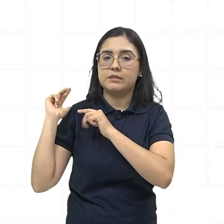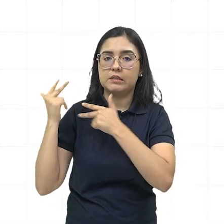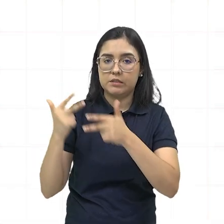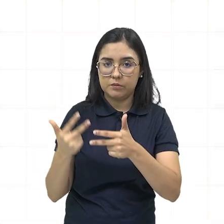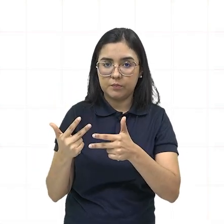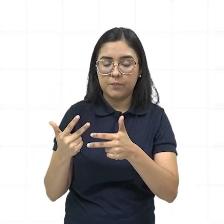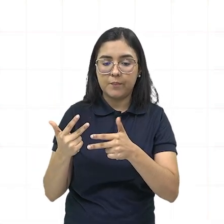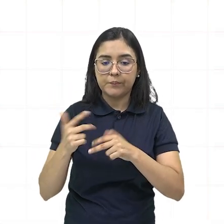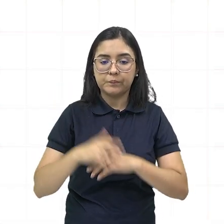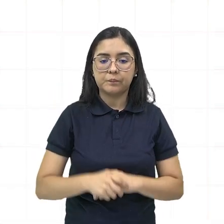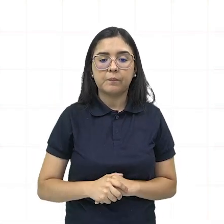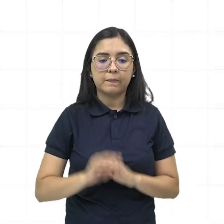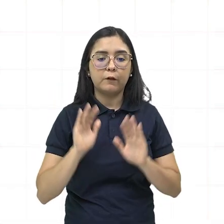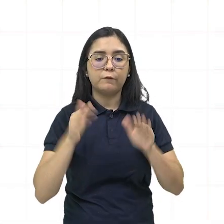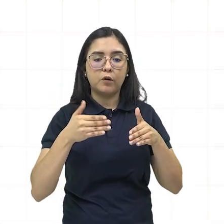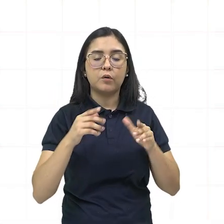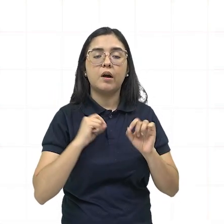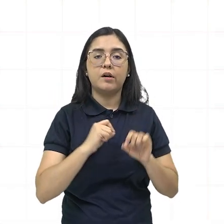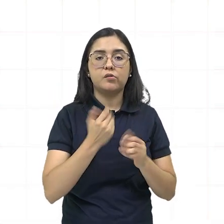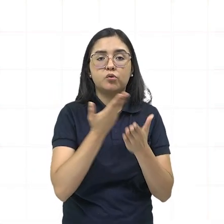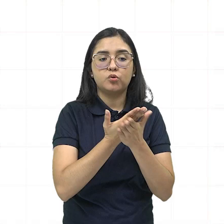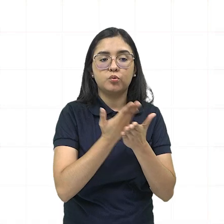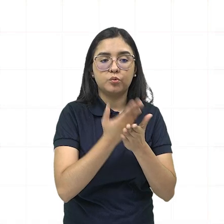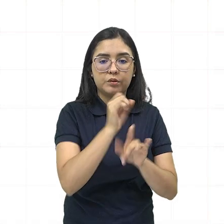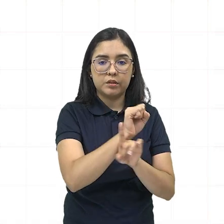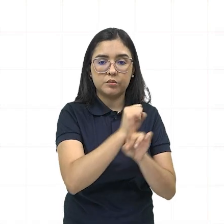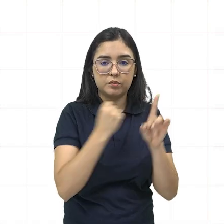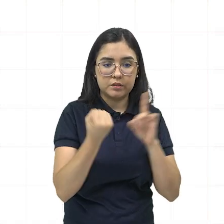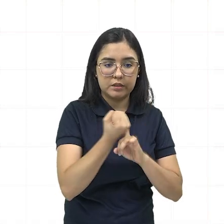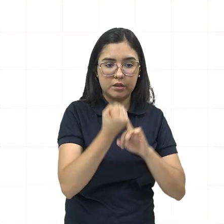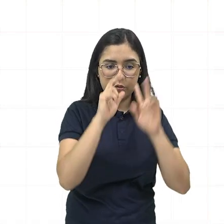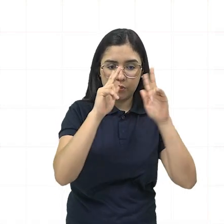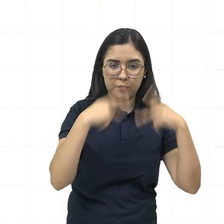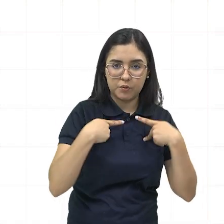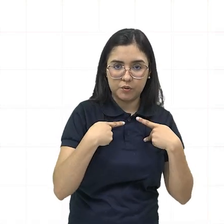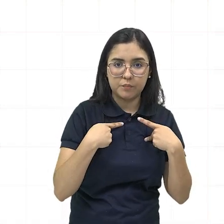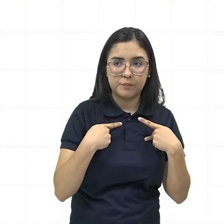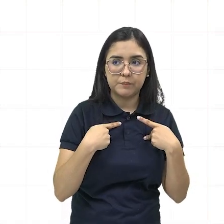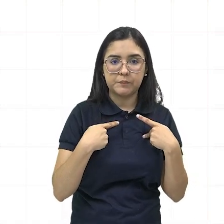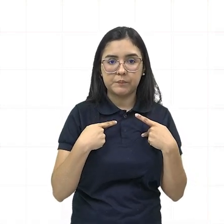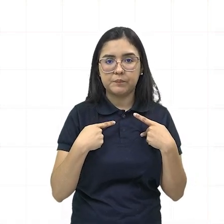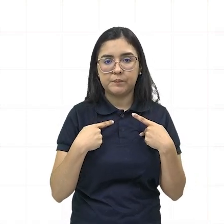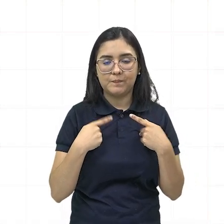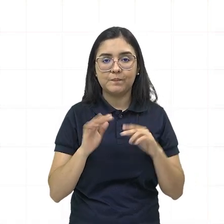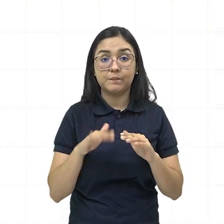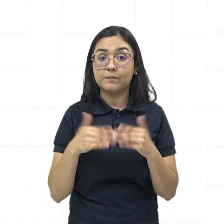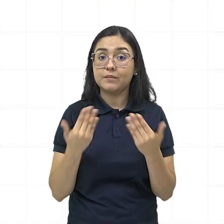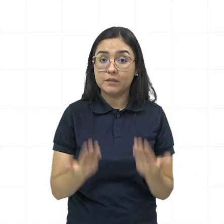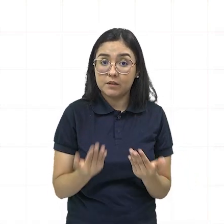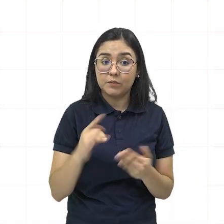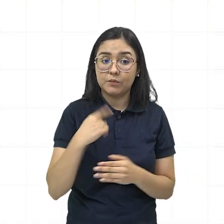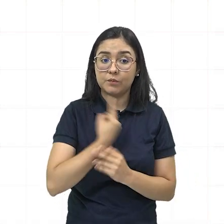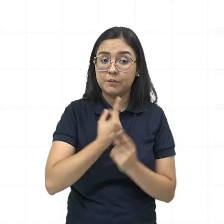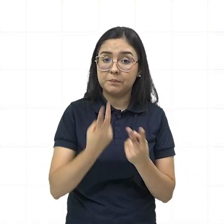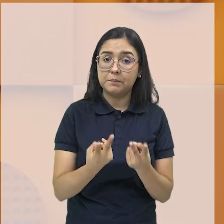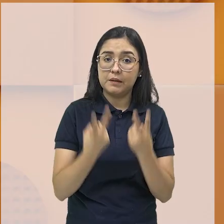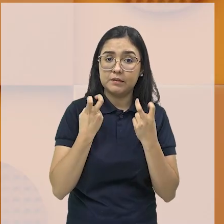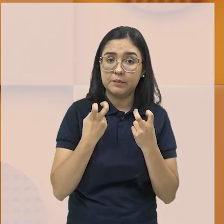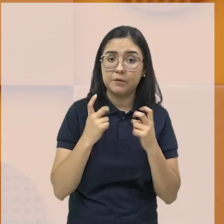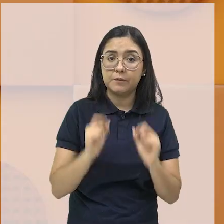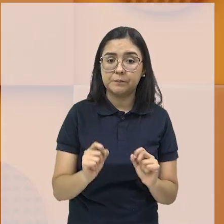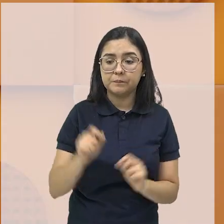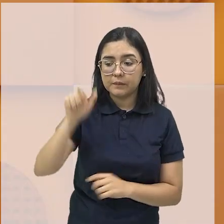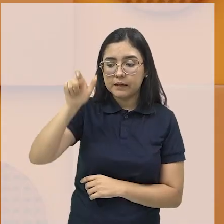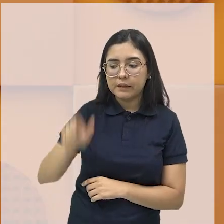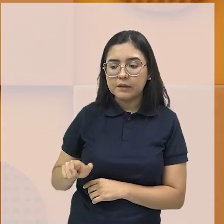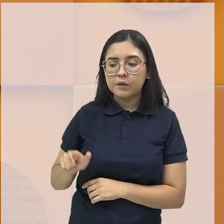natural ao estudo da sociedade humana, tá bem? Então, a gente percebe aí, né,